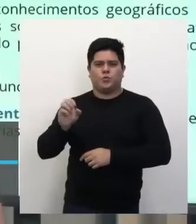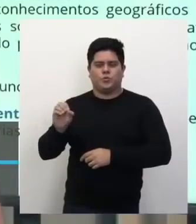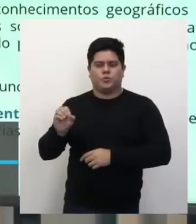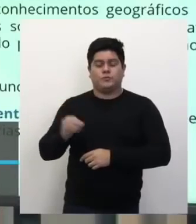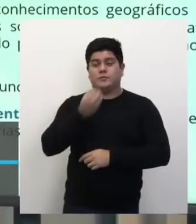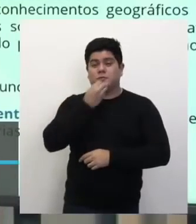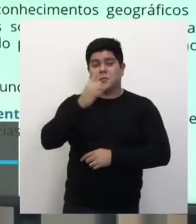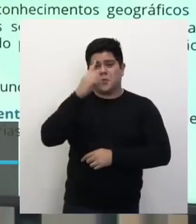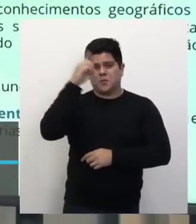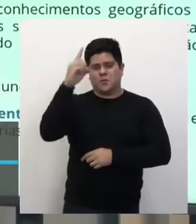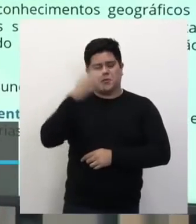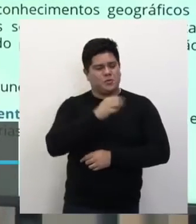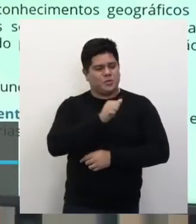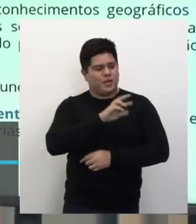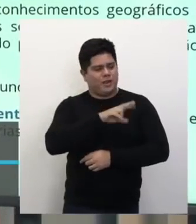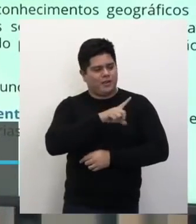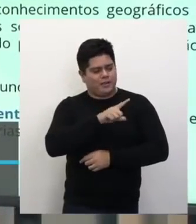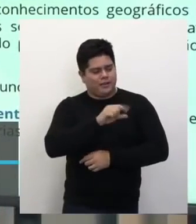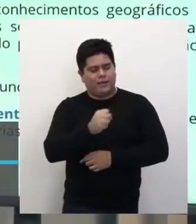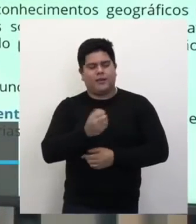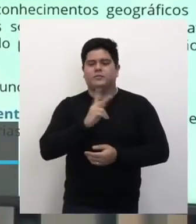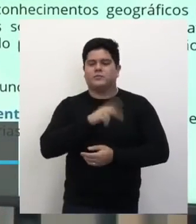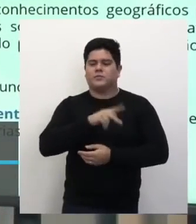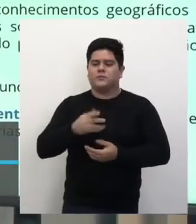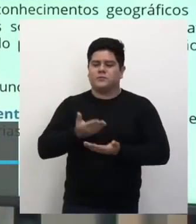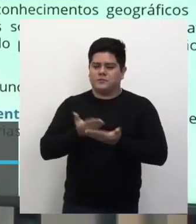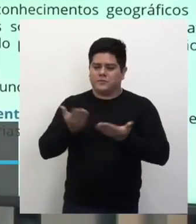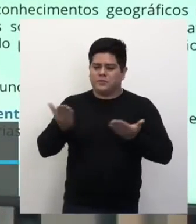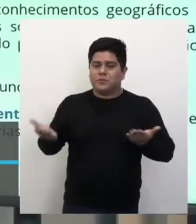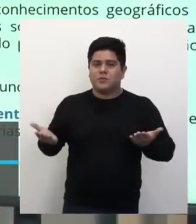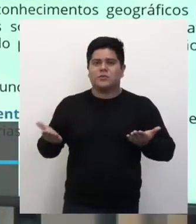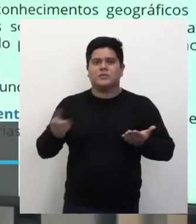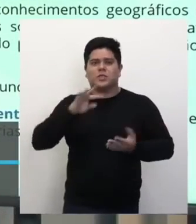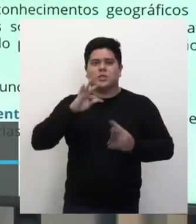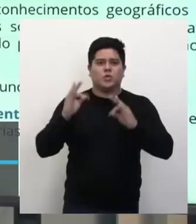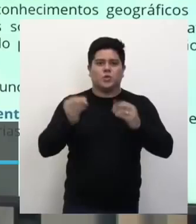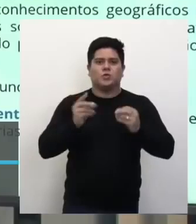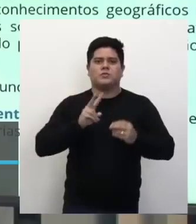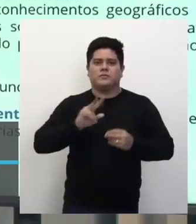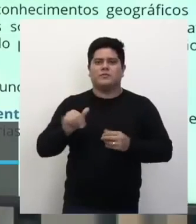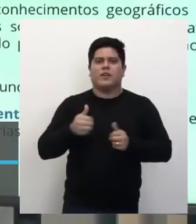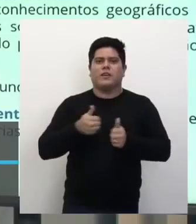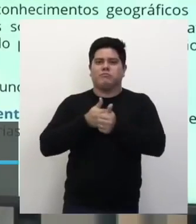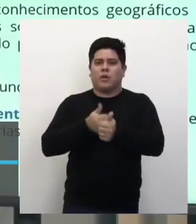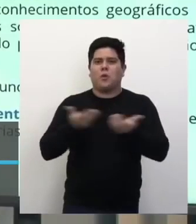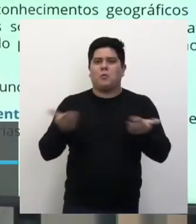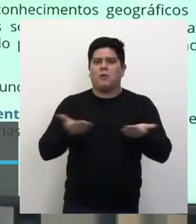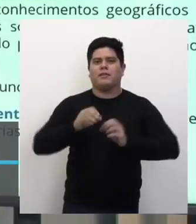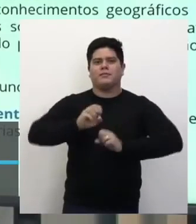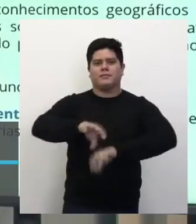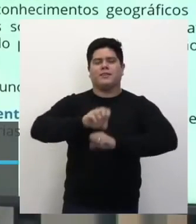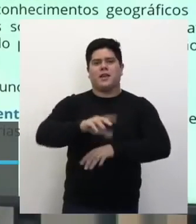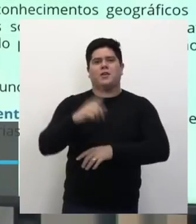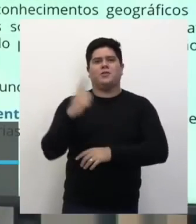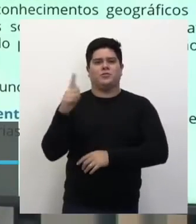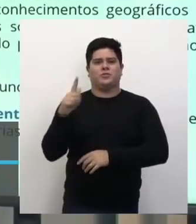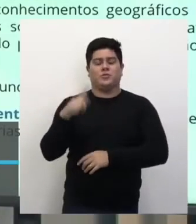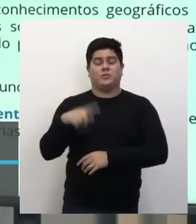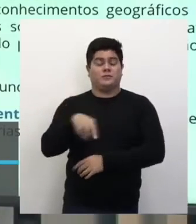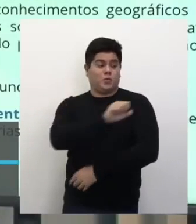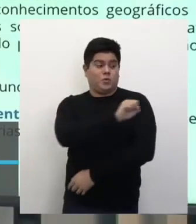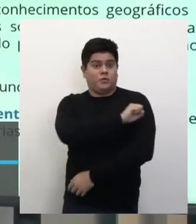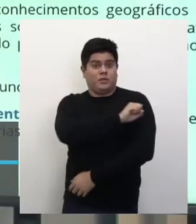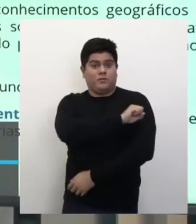aos alunos, aos professores e a todos aí que irão acompanhar a mais essa aula de geografia para os oitavos anos aí do